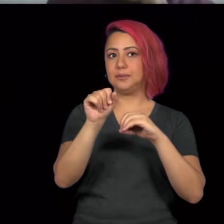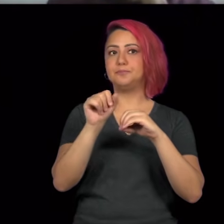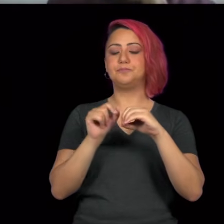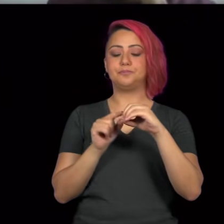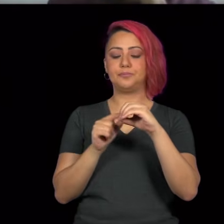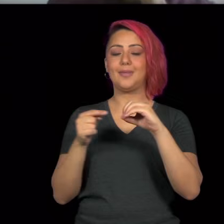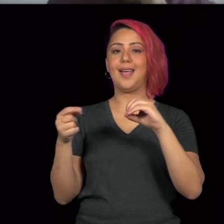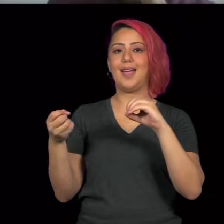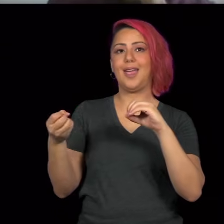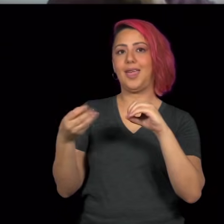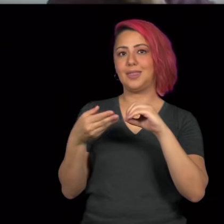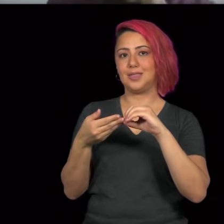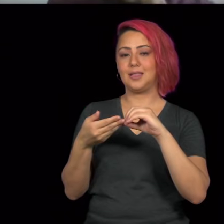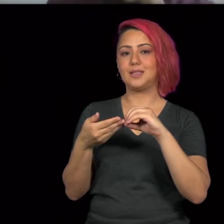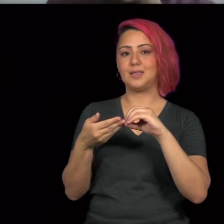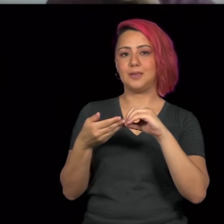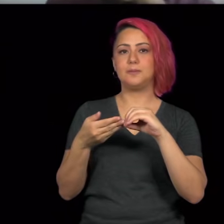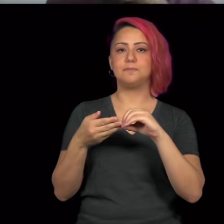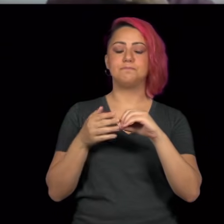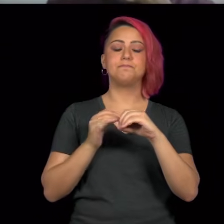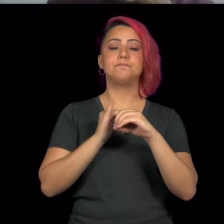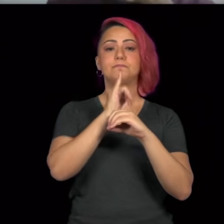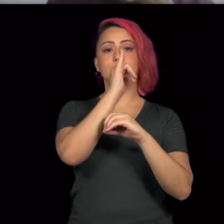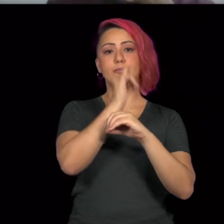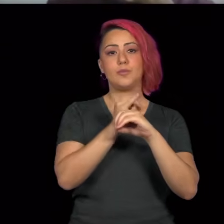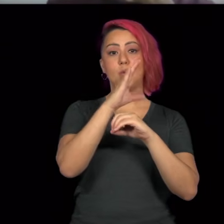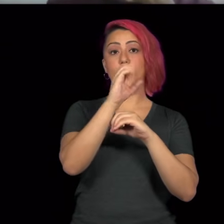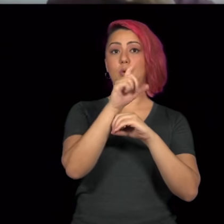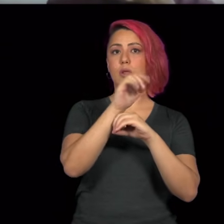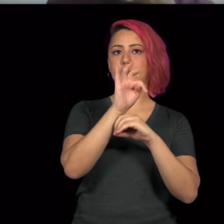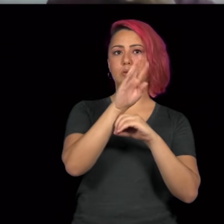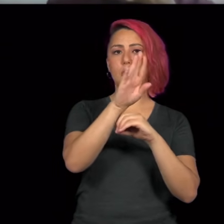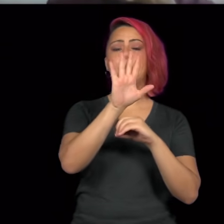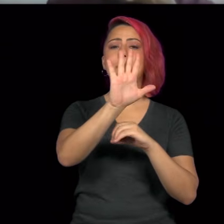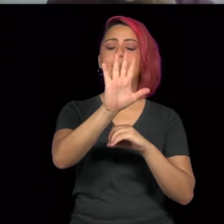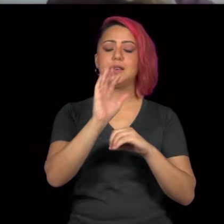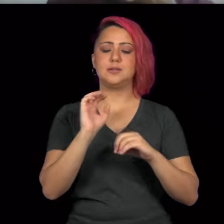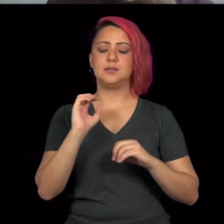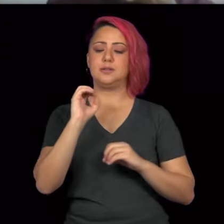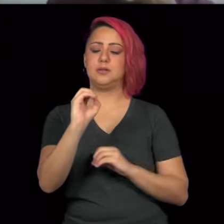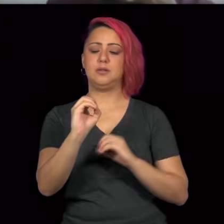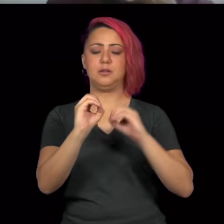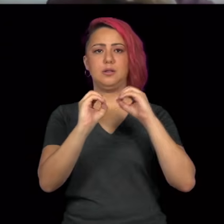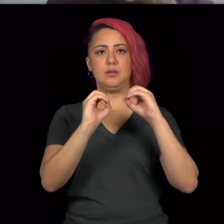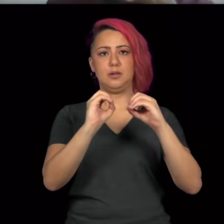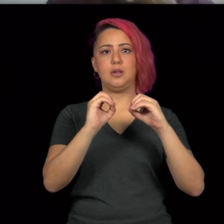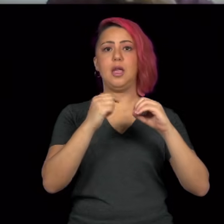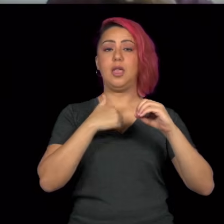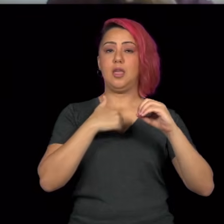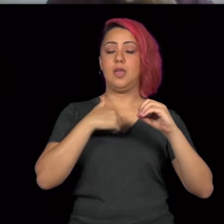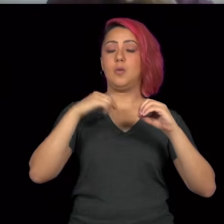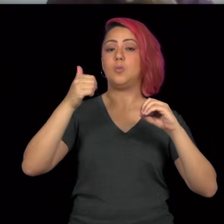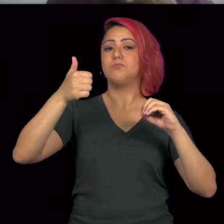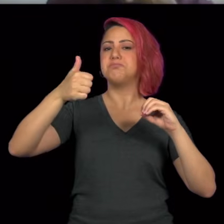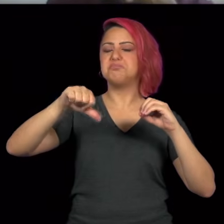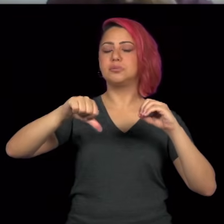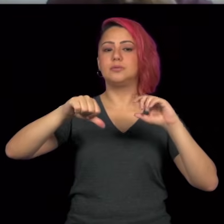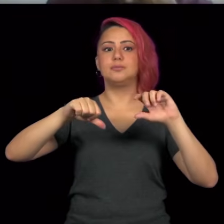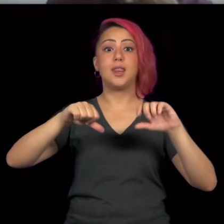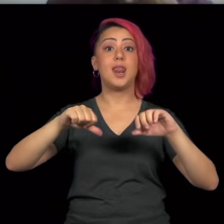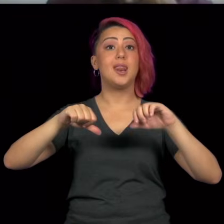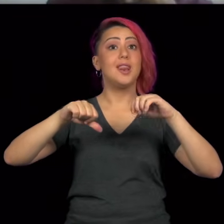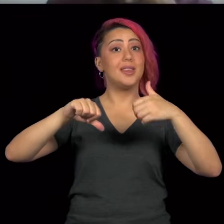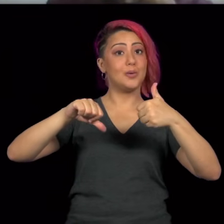eu desligo uma e ligo o outro, bom, ele vai fazer o aterramento por onde